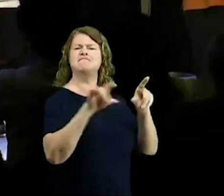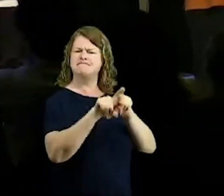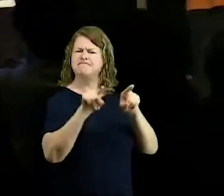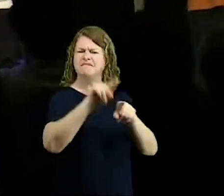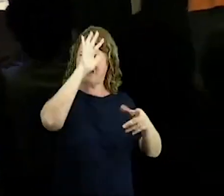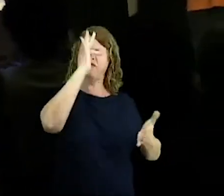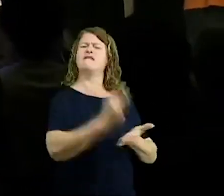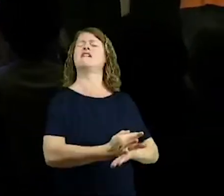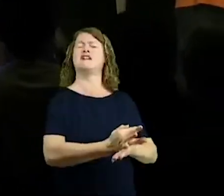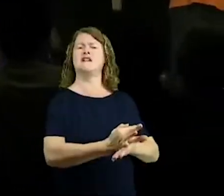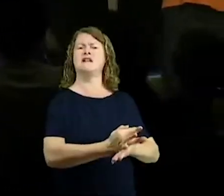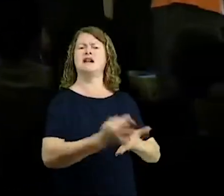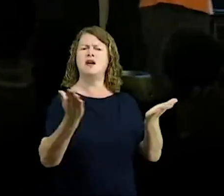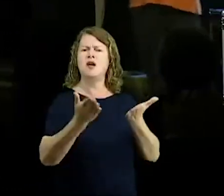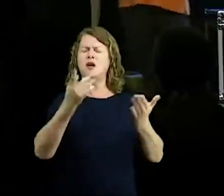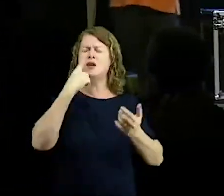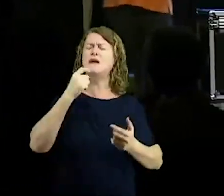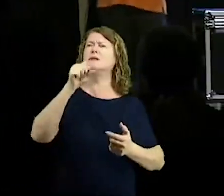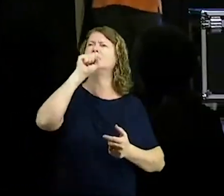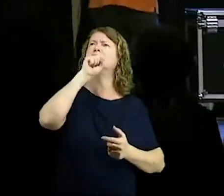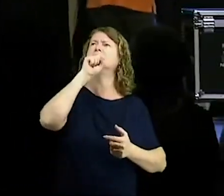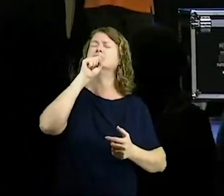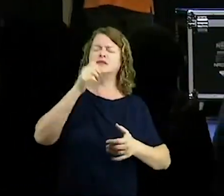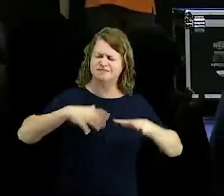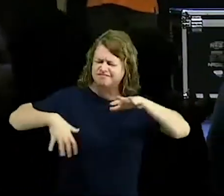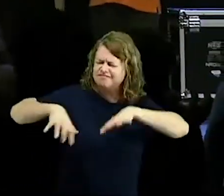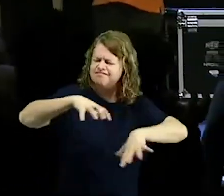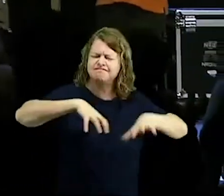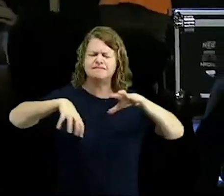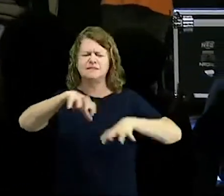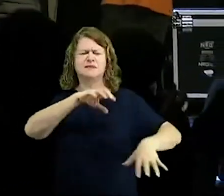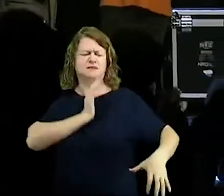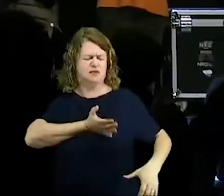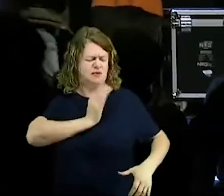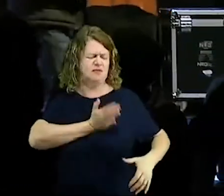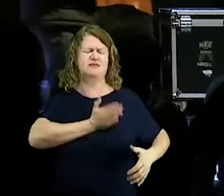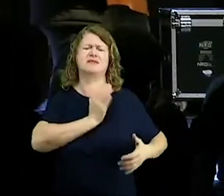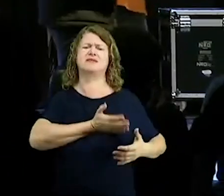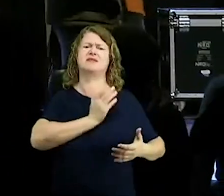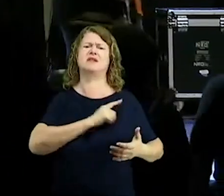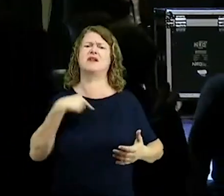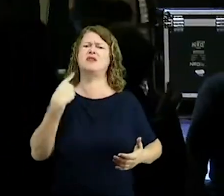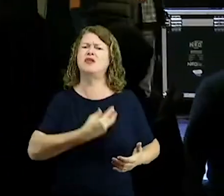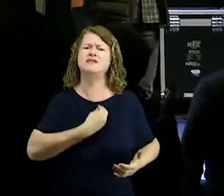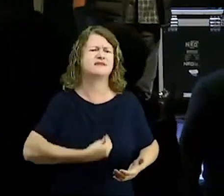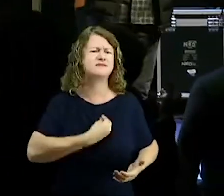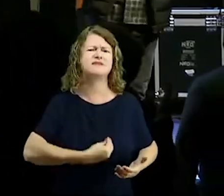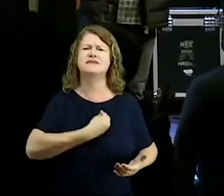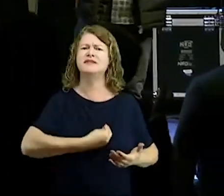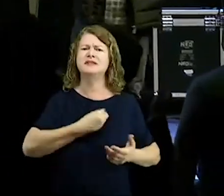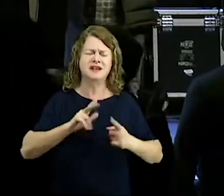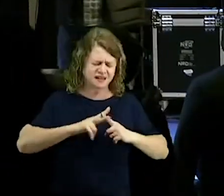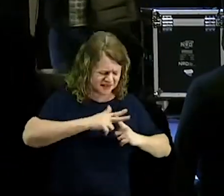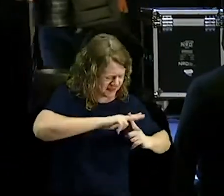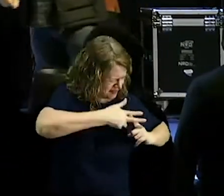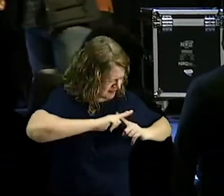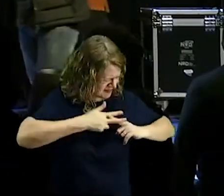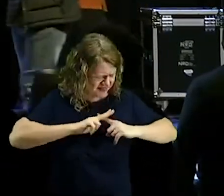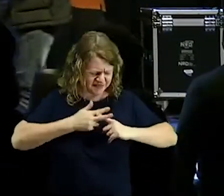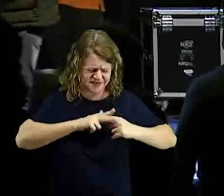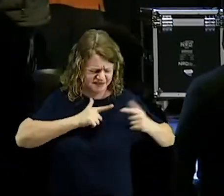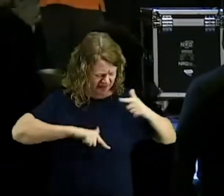Pai. Nós restauramos o altar da nossa vida. Nós